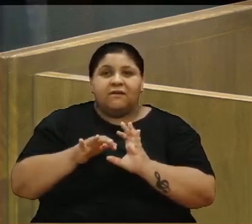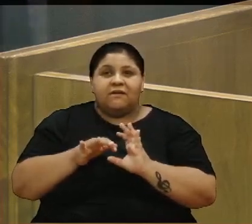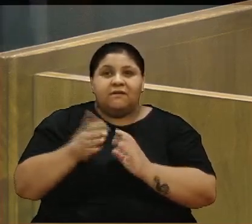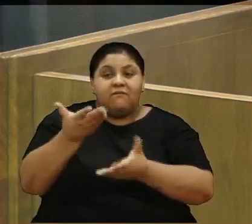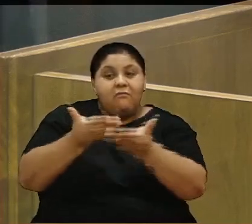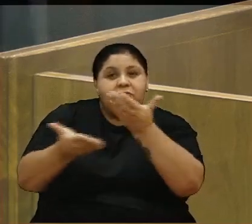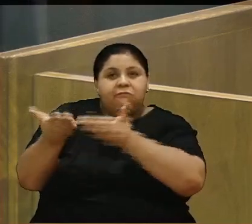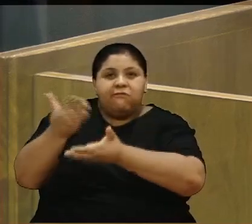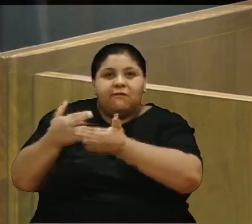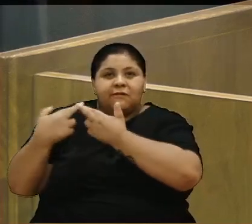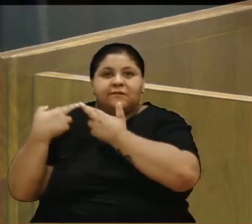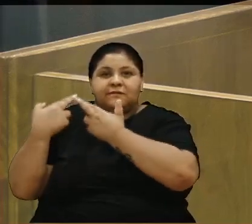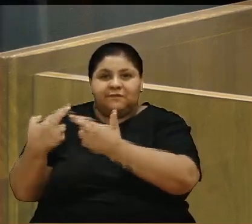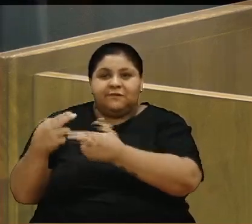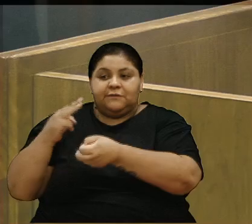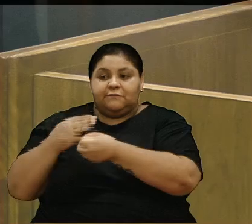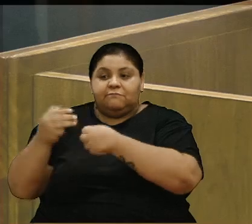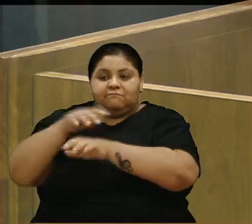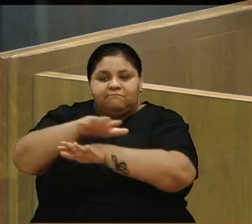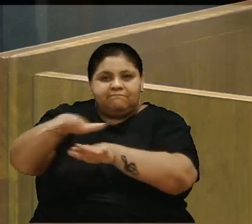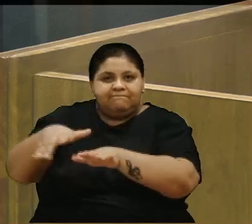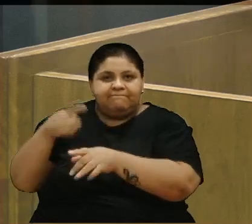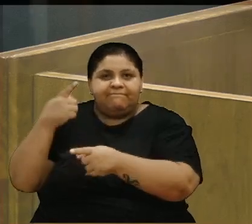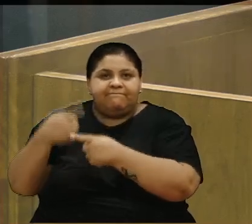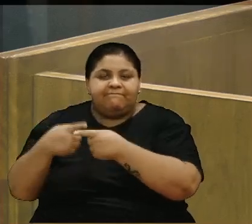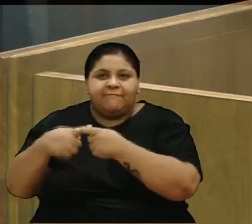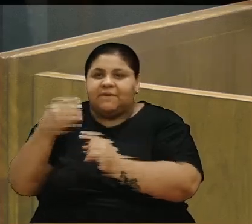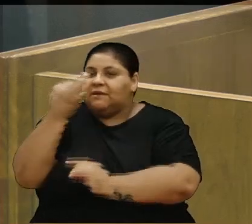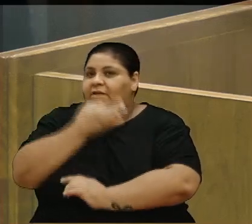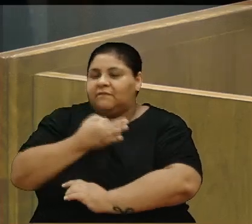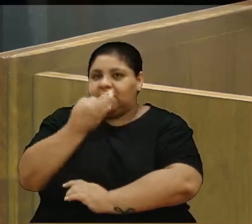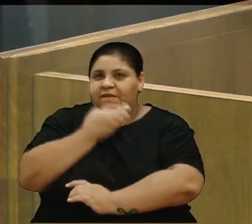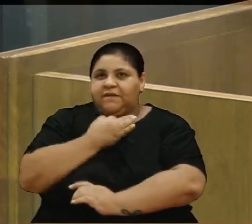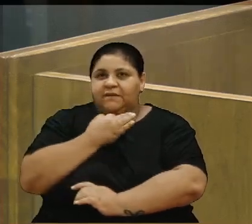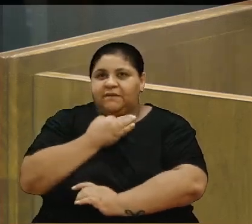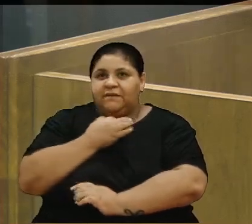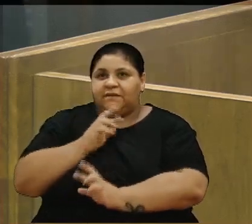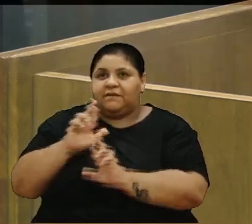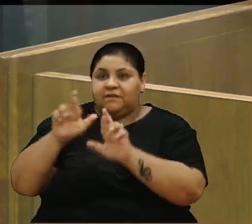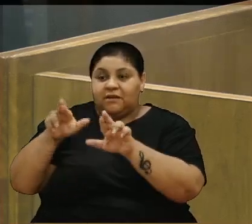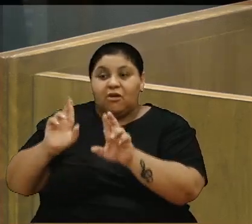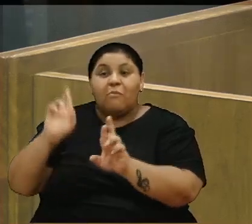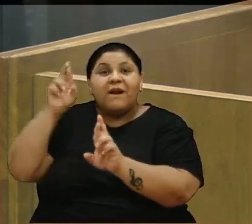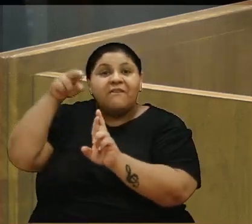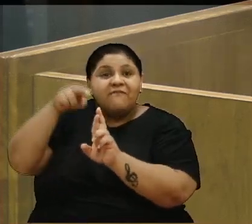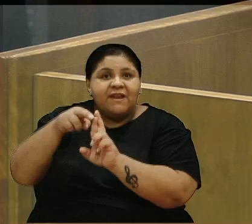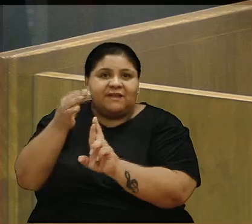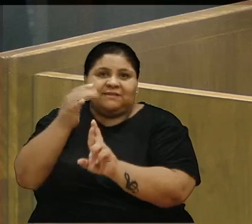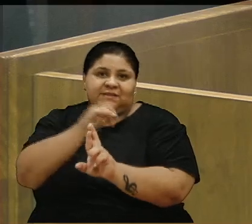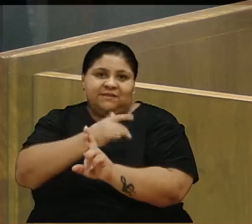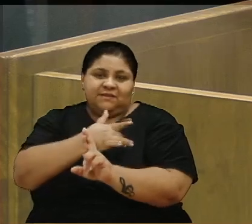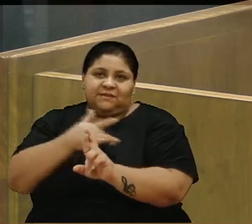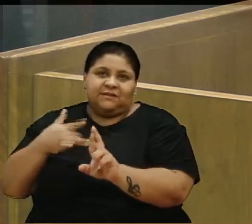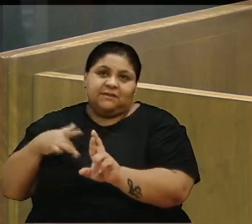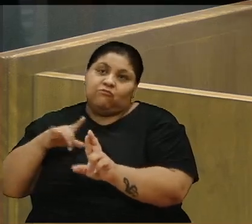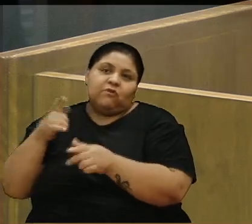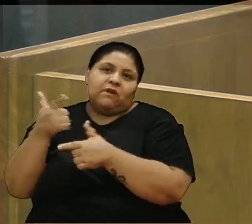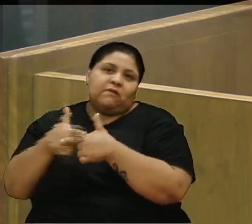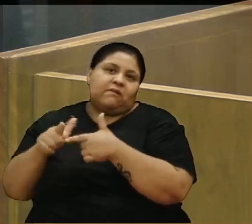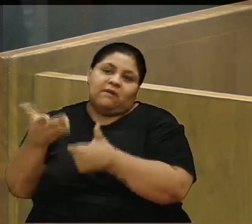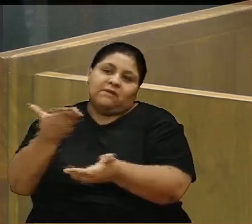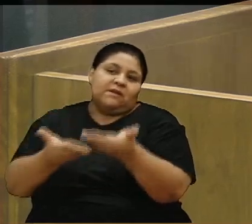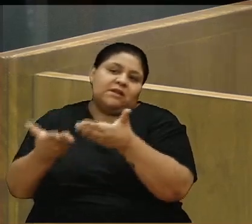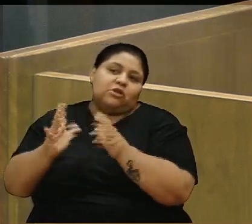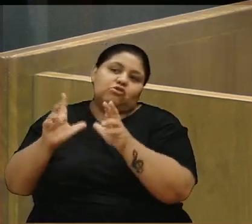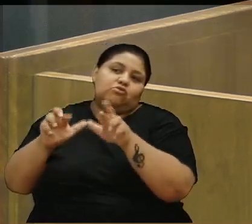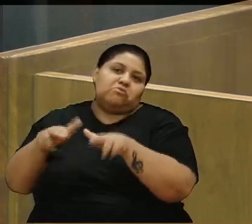entre os municípios da região. Porque Caxias é uma região, uma referência de saúde. E não teria problema atender toda a